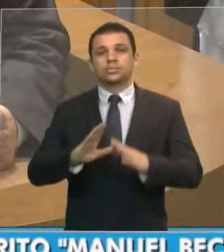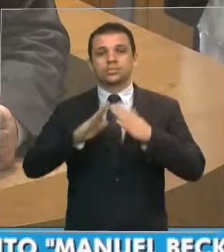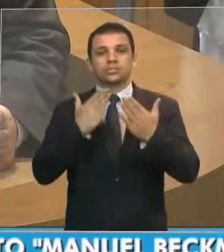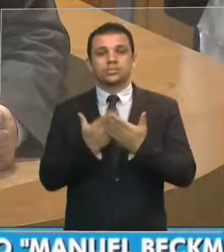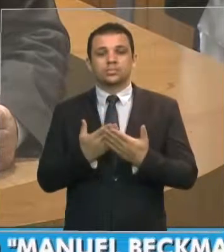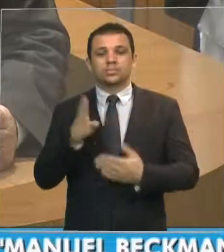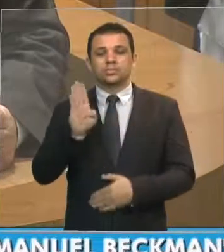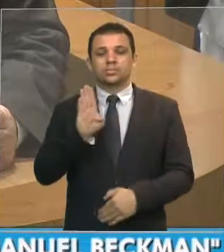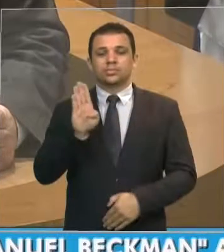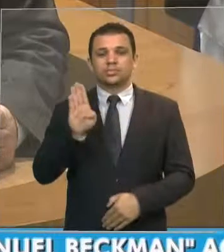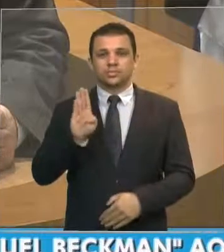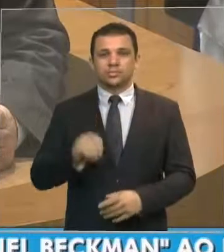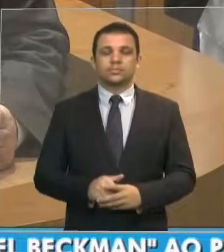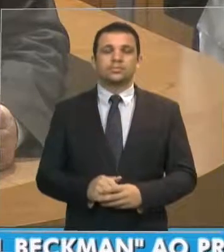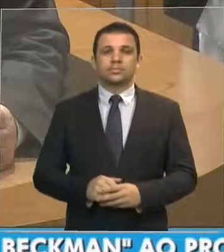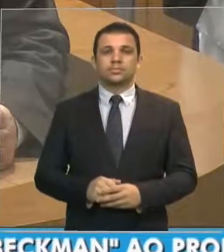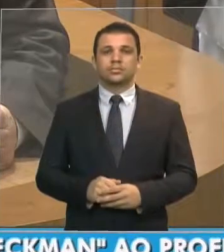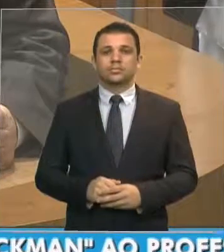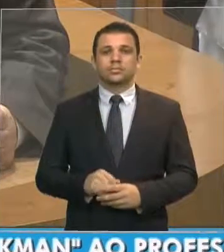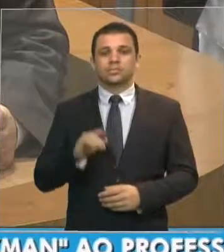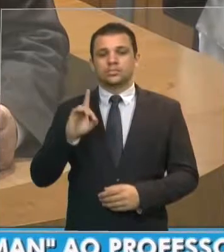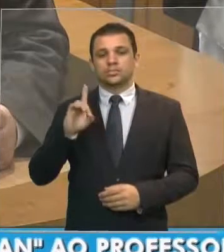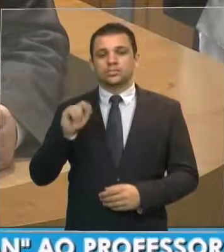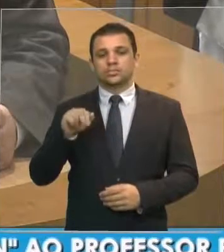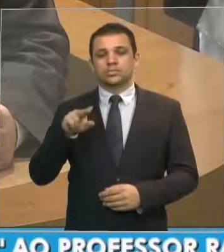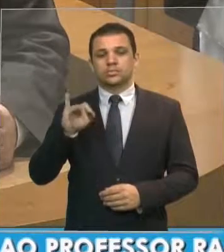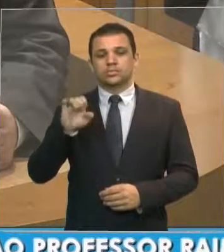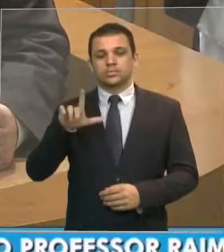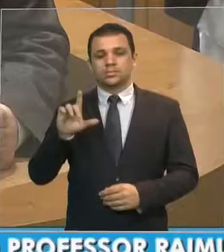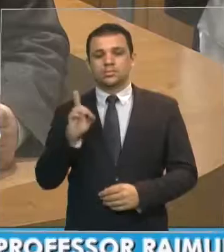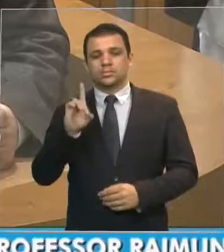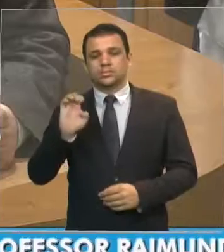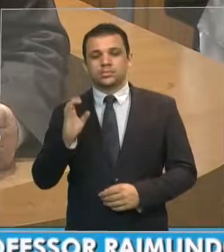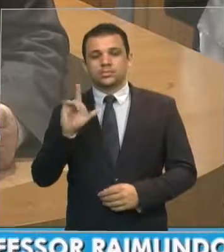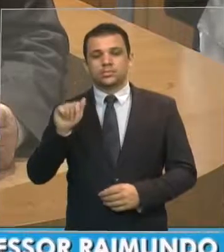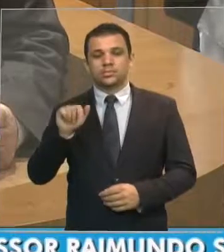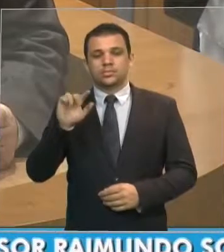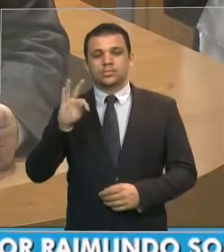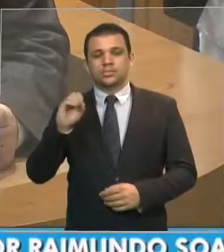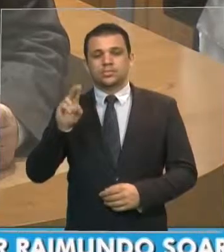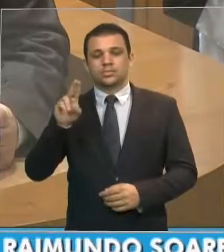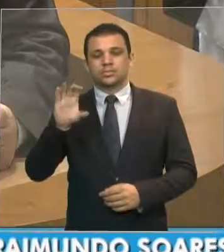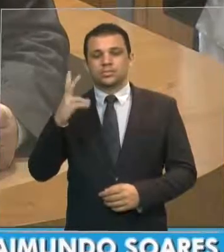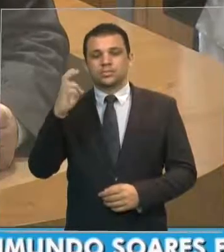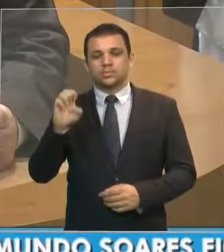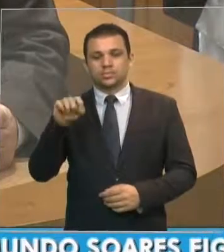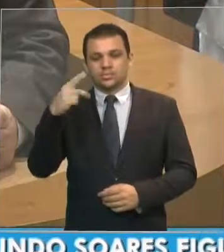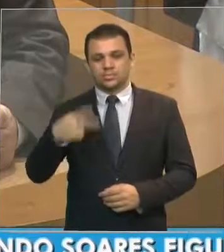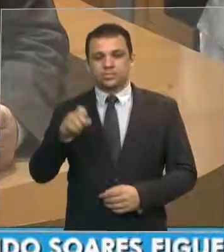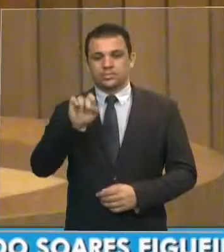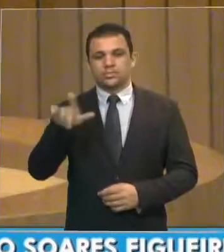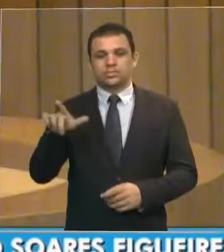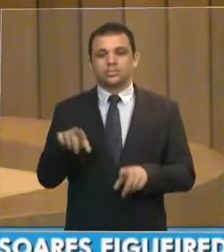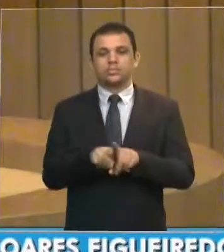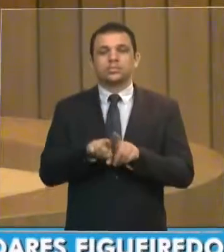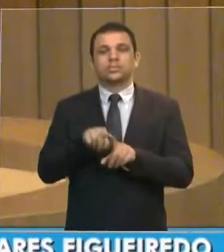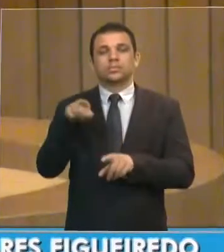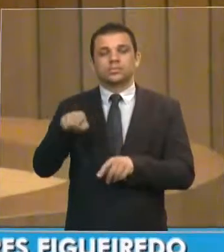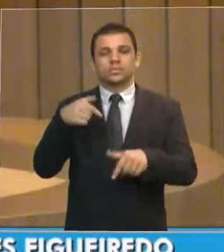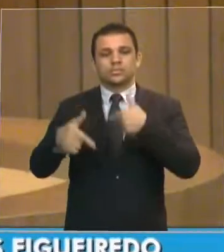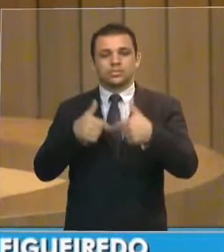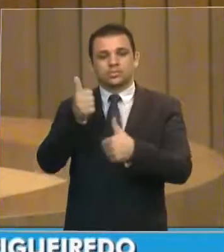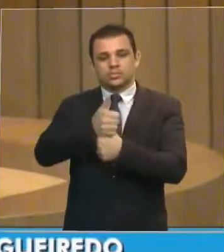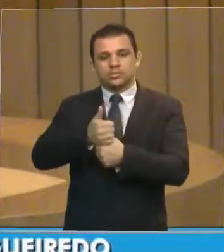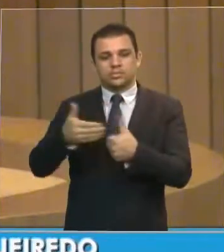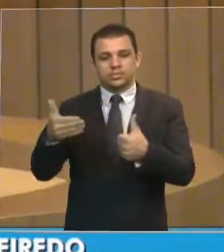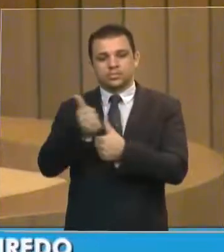Colégio Batista Daniel de Latouche, em São Luís, membro por 2 mandatos do Conselho